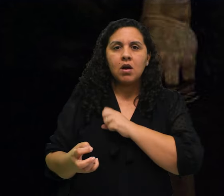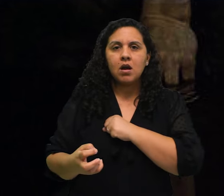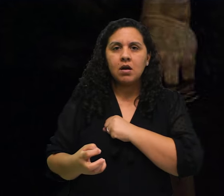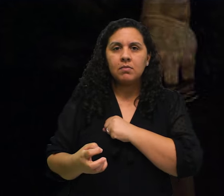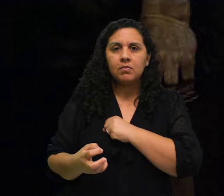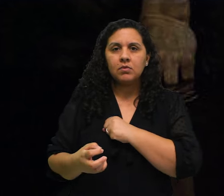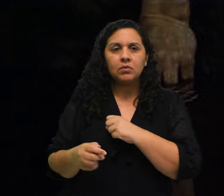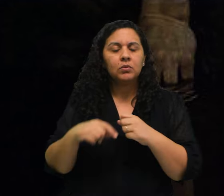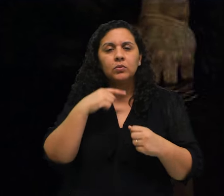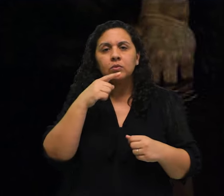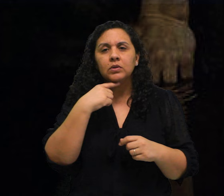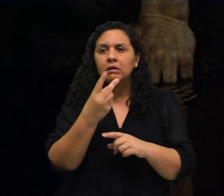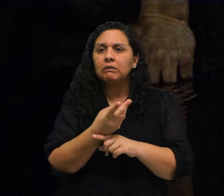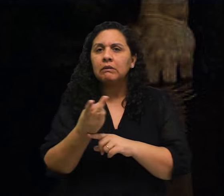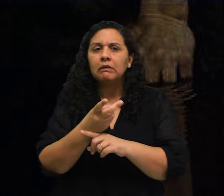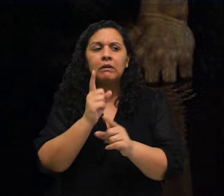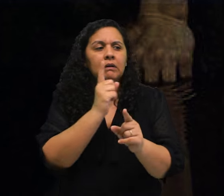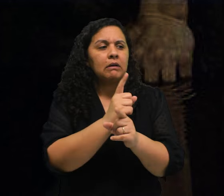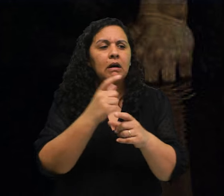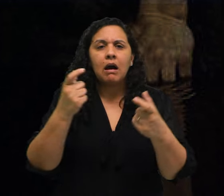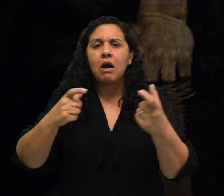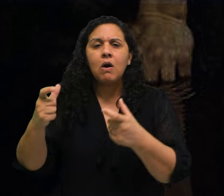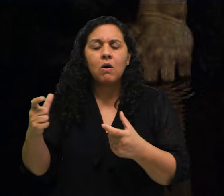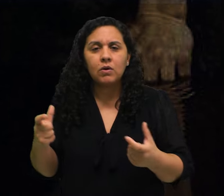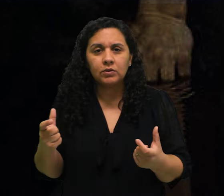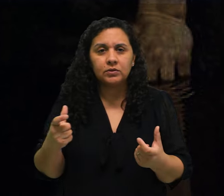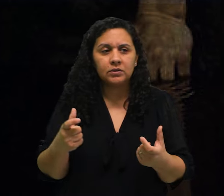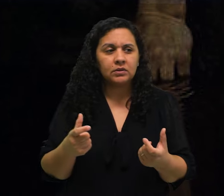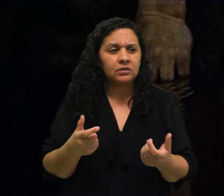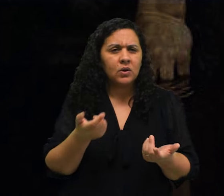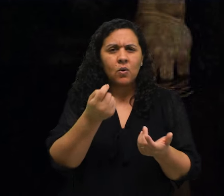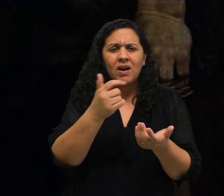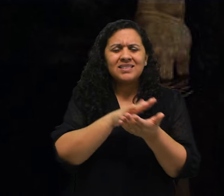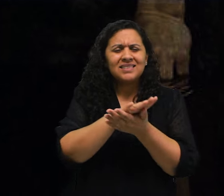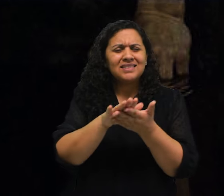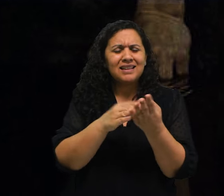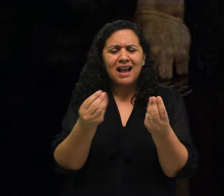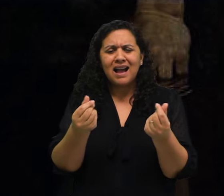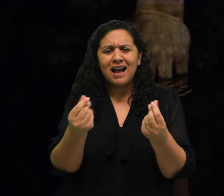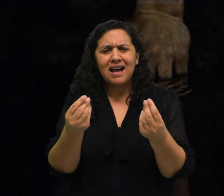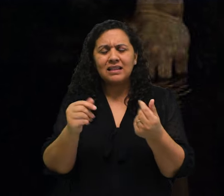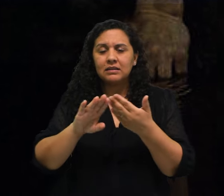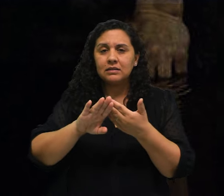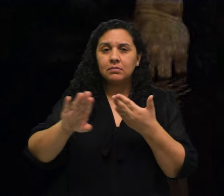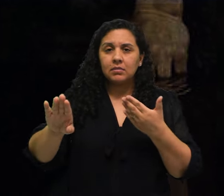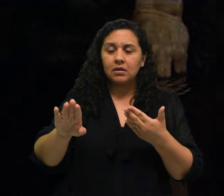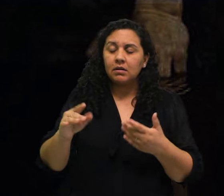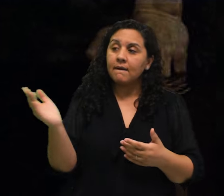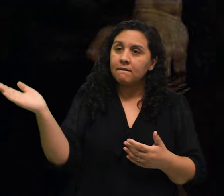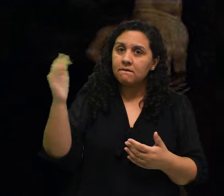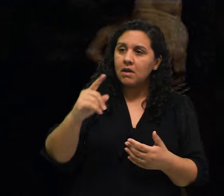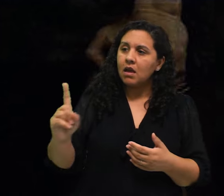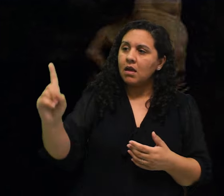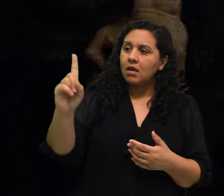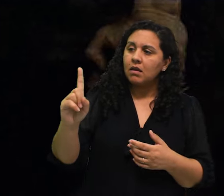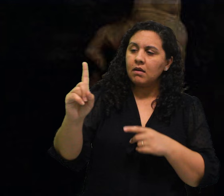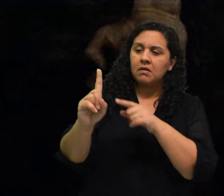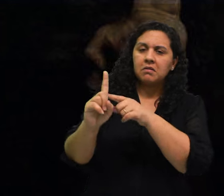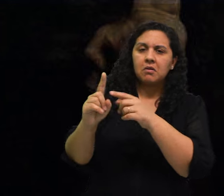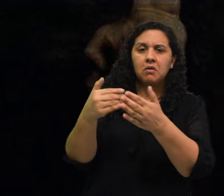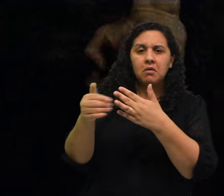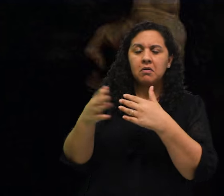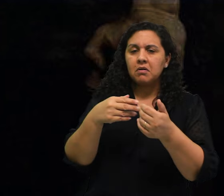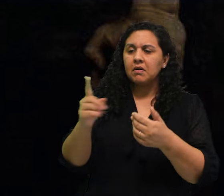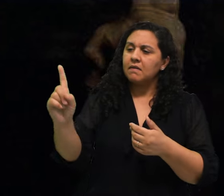amo e não sou capaz de encontrá-lo. Um quase nada nos separa. Venha até mim, seja você